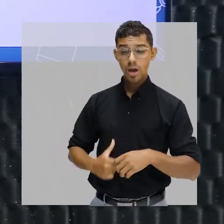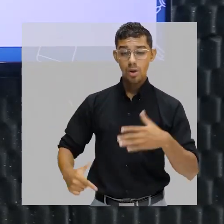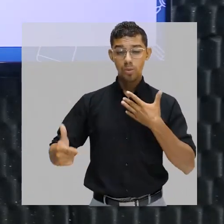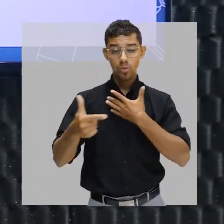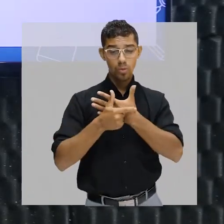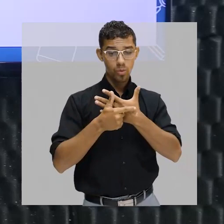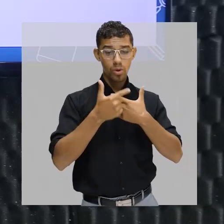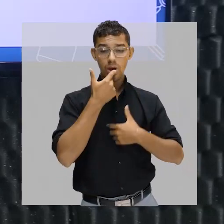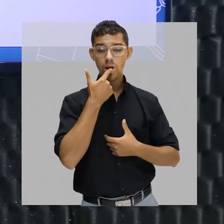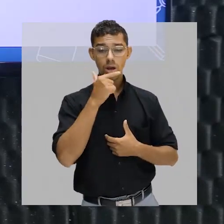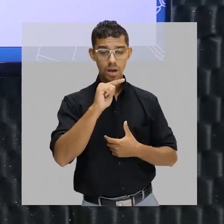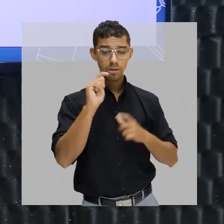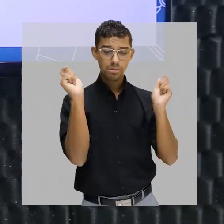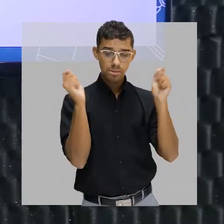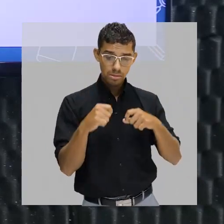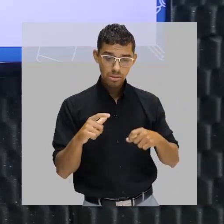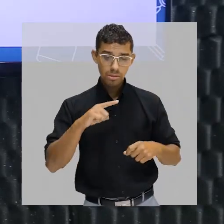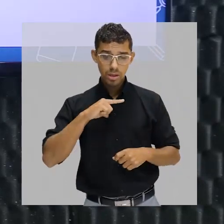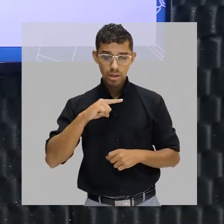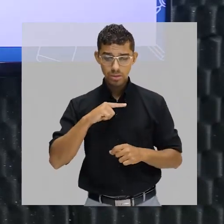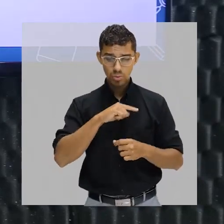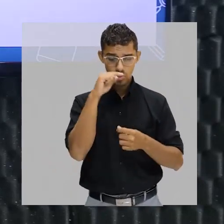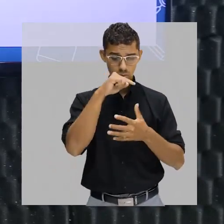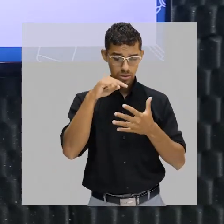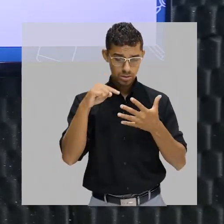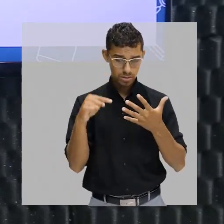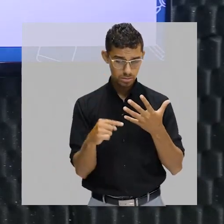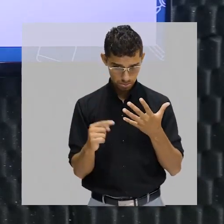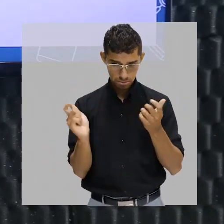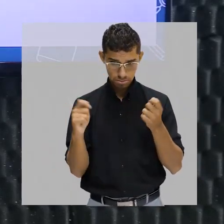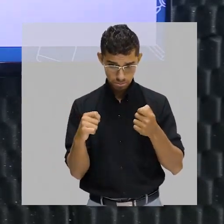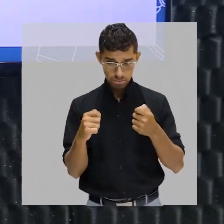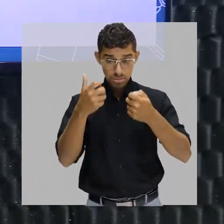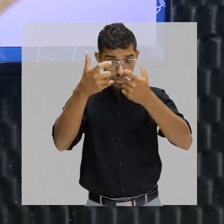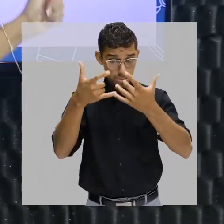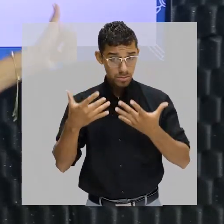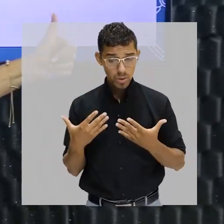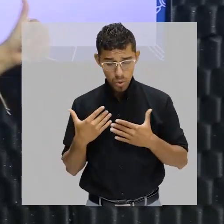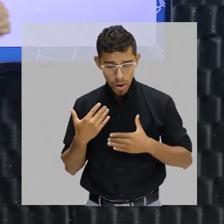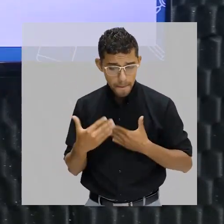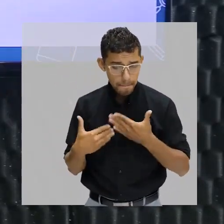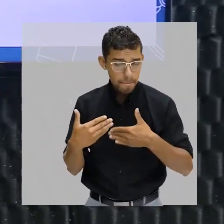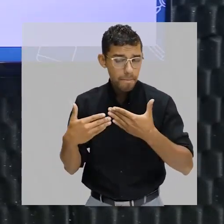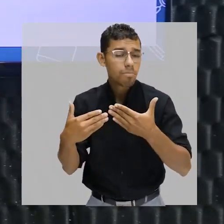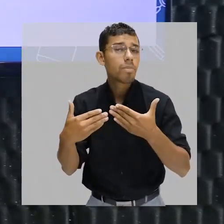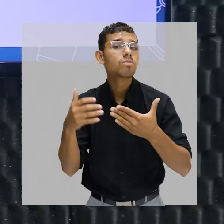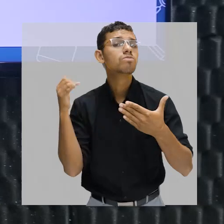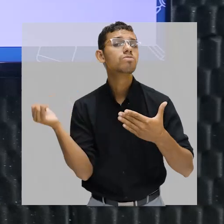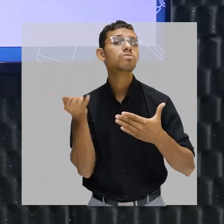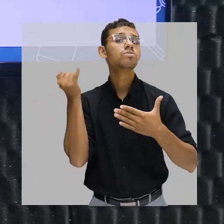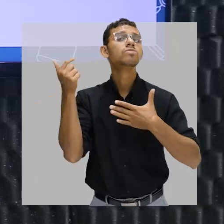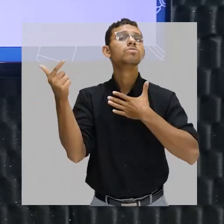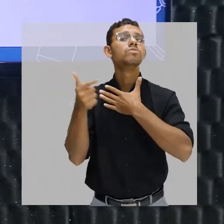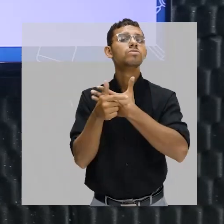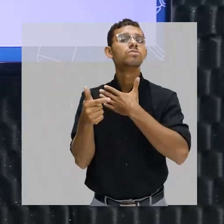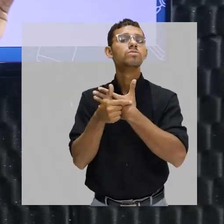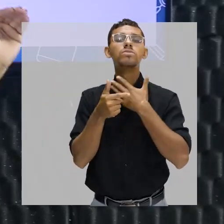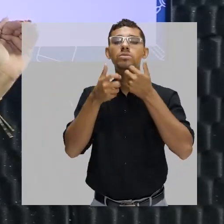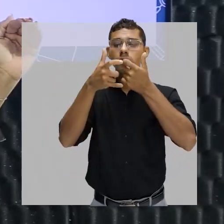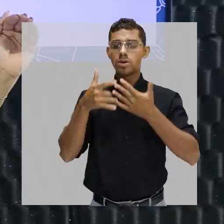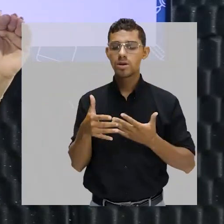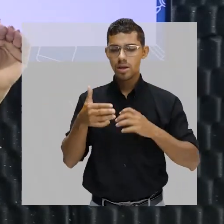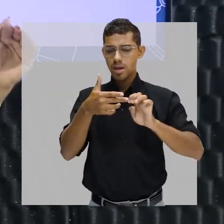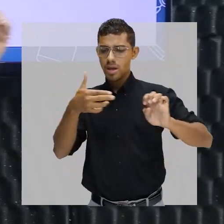da linguagem, né? Cada uma delas vai desempenhar um papel relacionado